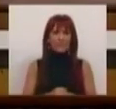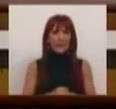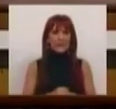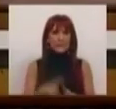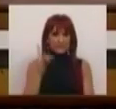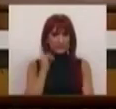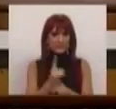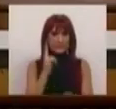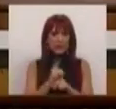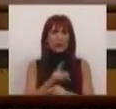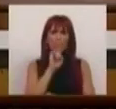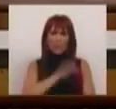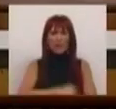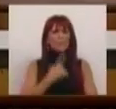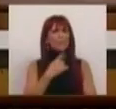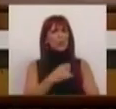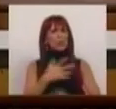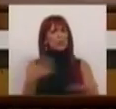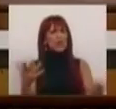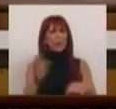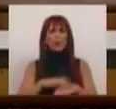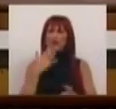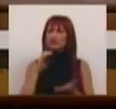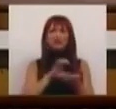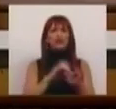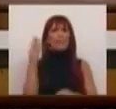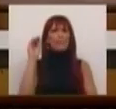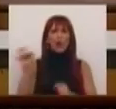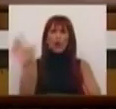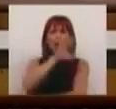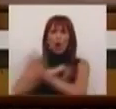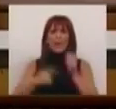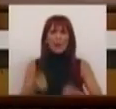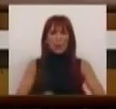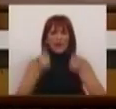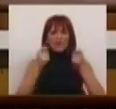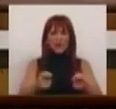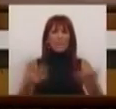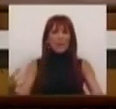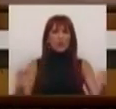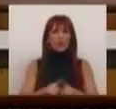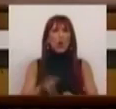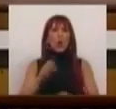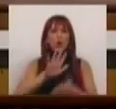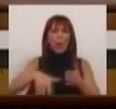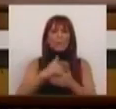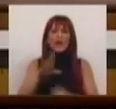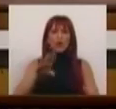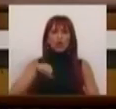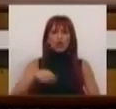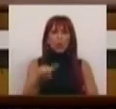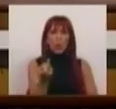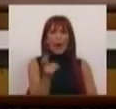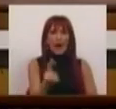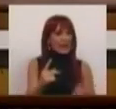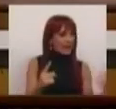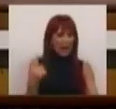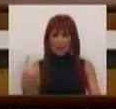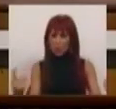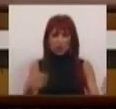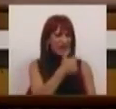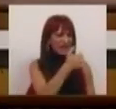O mesmo se poderia perguntar sobre os créditos do Banco Europeu de Investimento ou do Plano Juncker, cada um